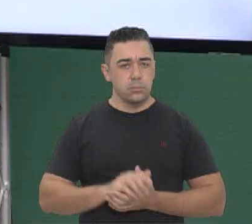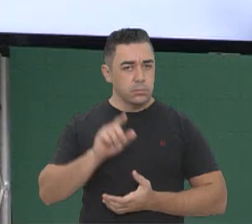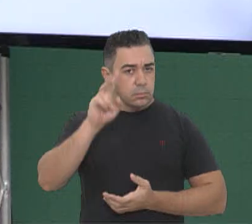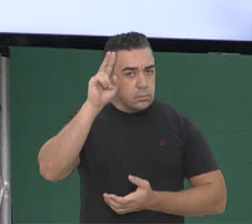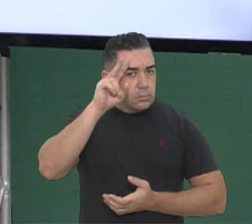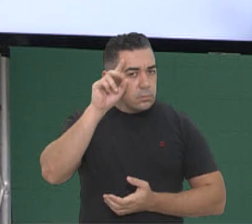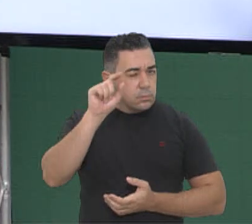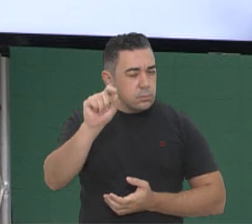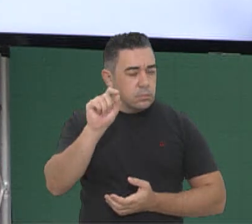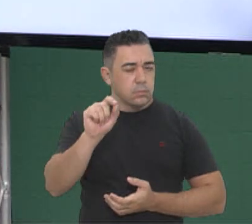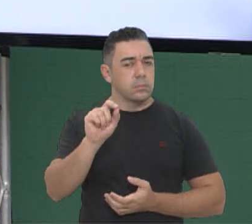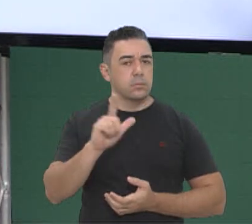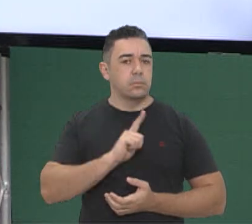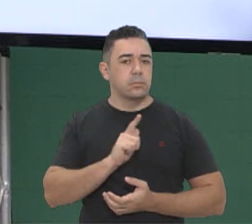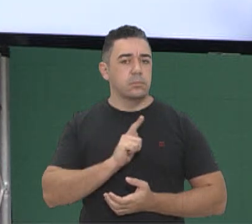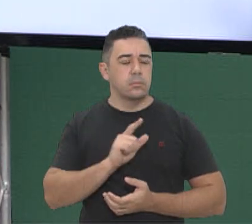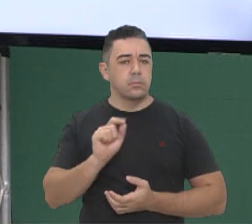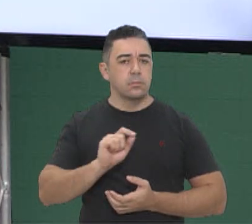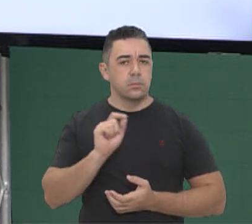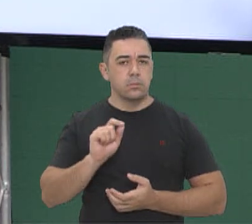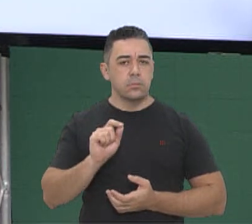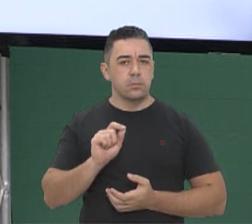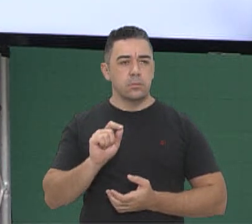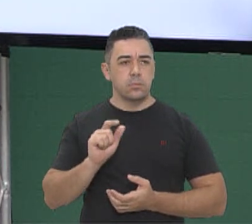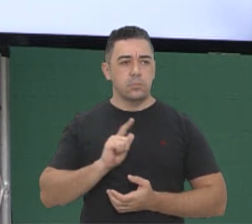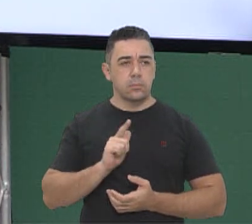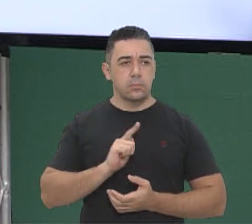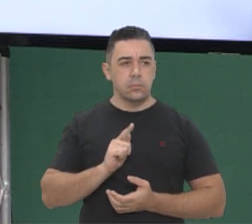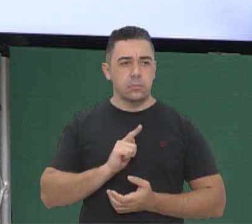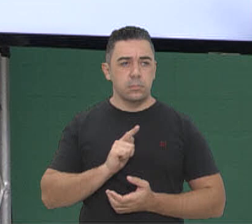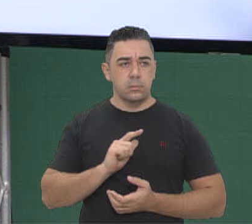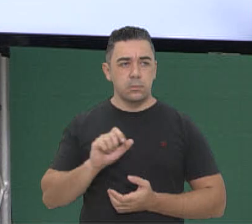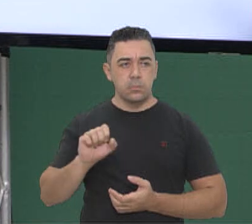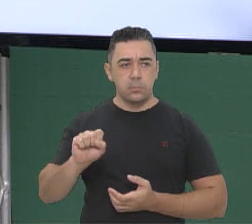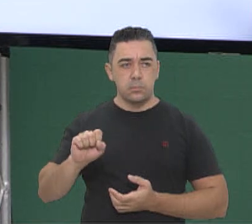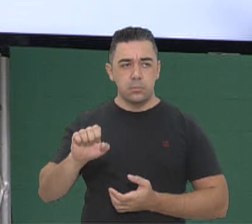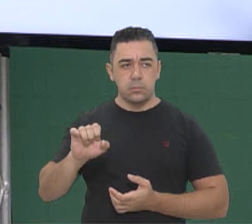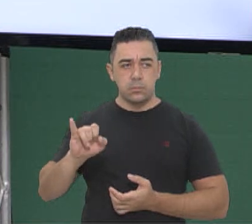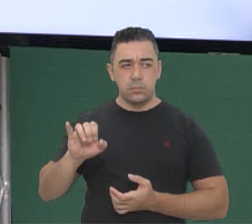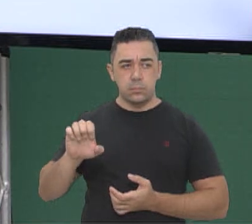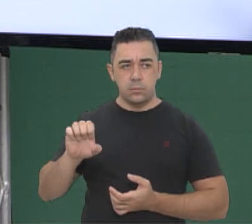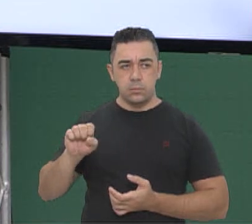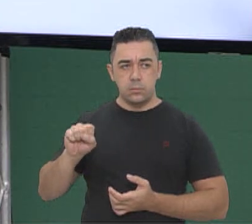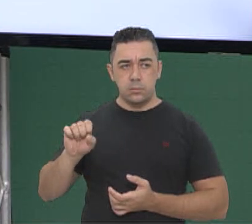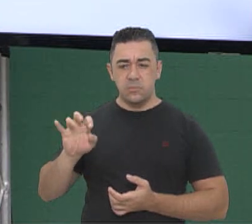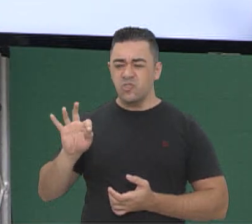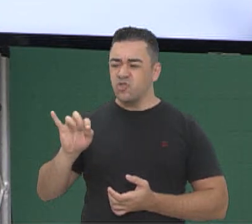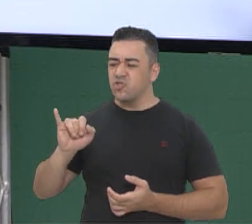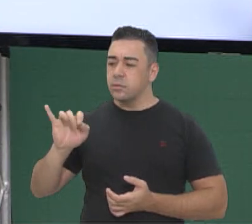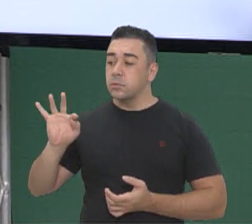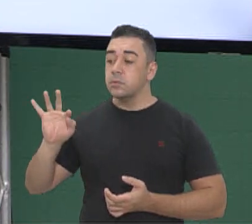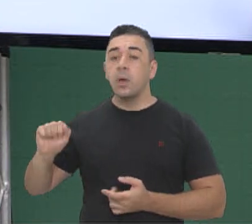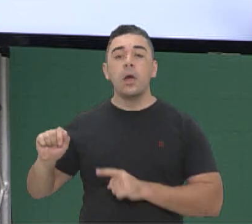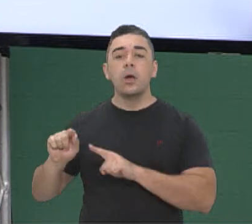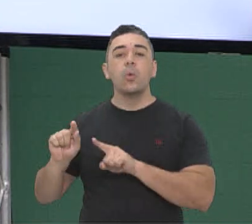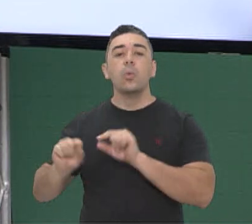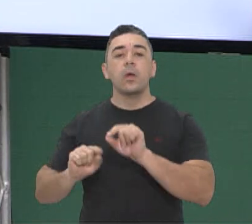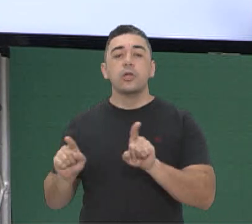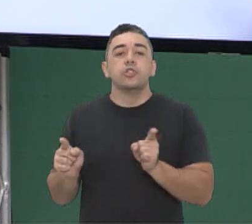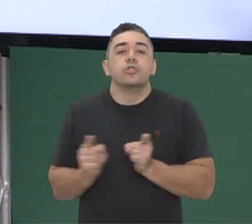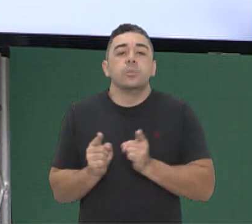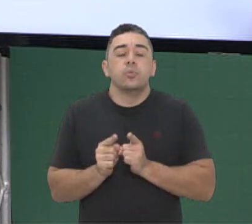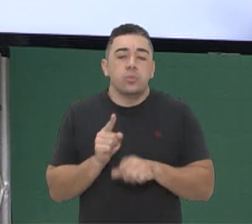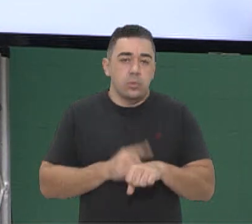lembrando, siestita é o diminutivo de siesta. Hacer siesta, aquele cochilo, que é um hábito, é algo cultural dos espanhóis,